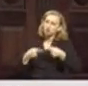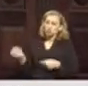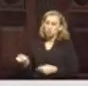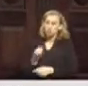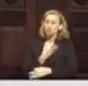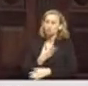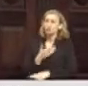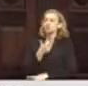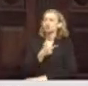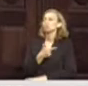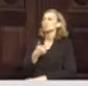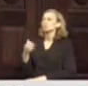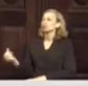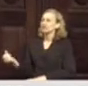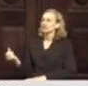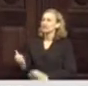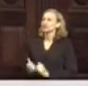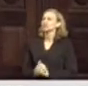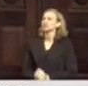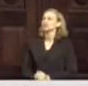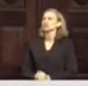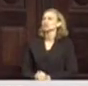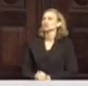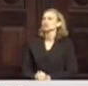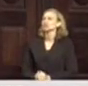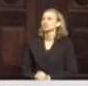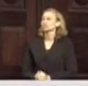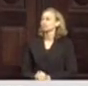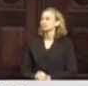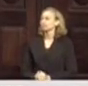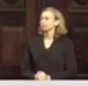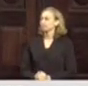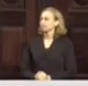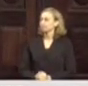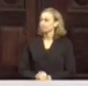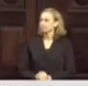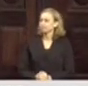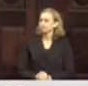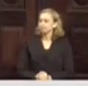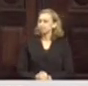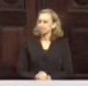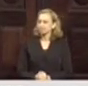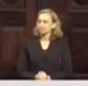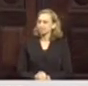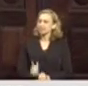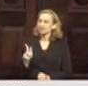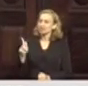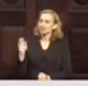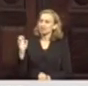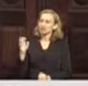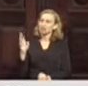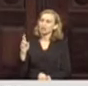Em 2006, apoiamos quem? Geraldo Alckmin.